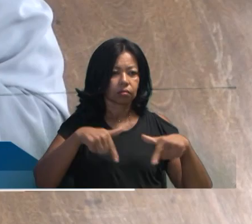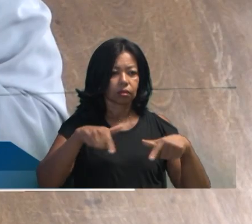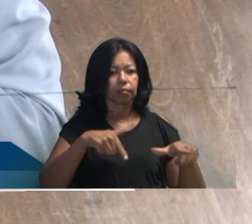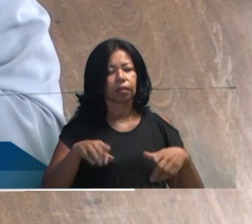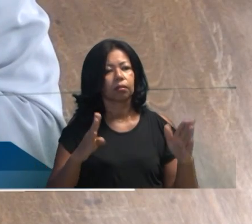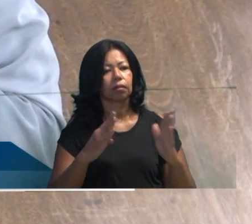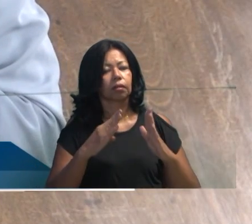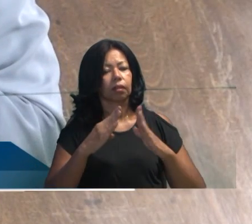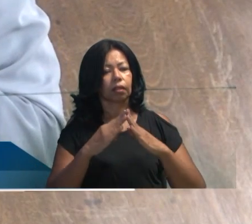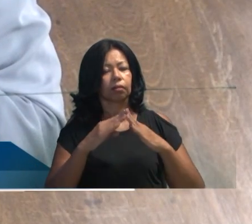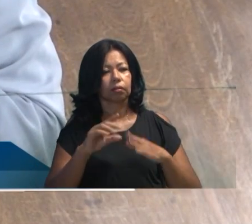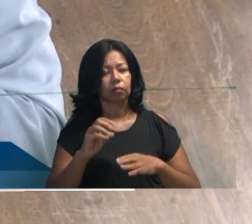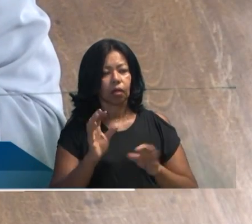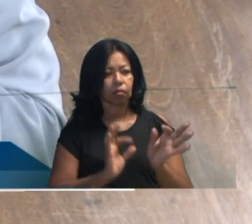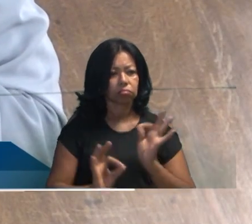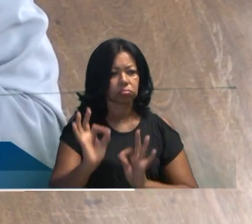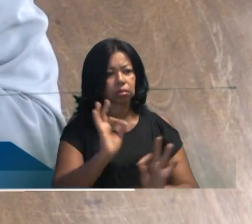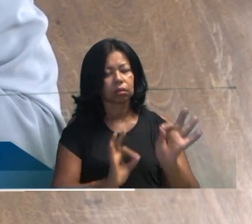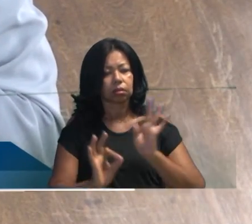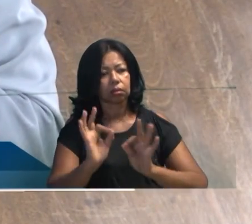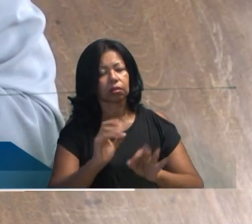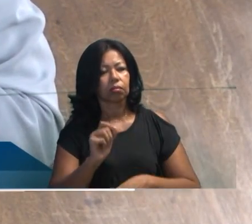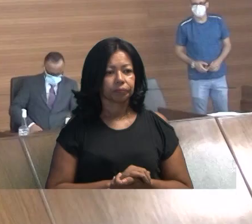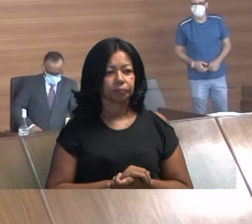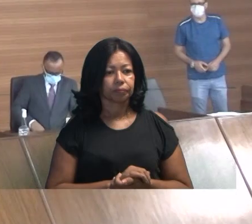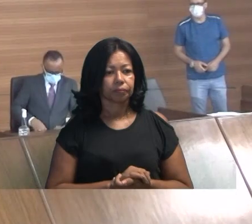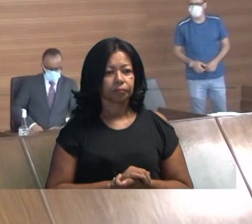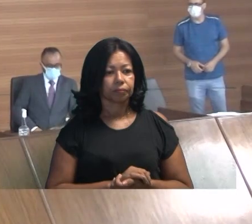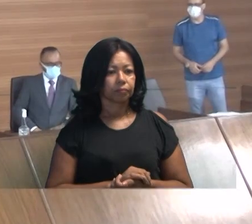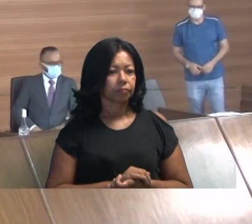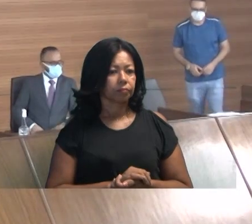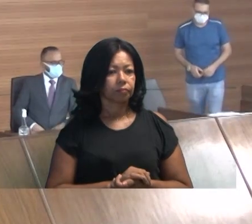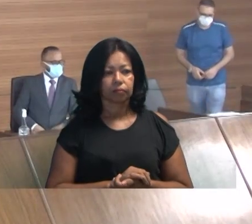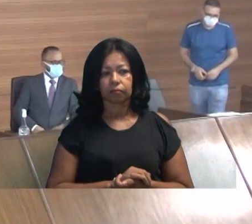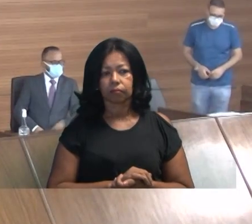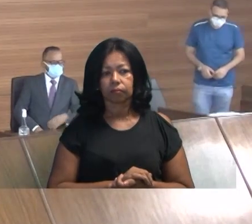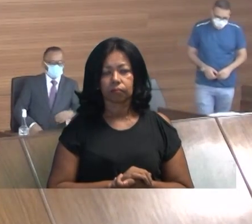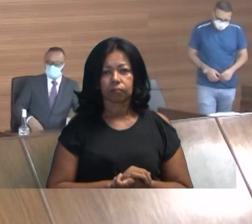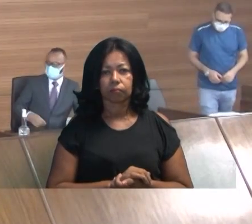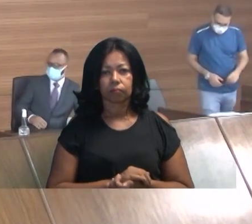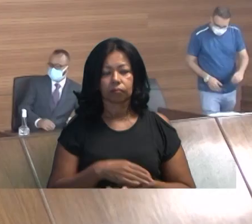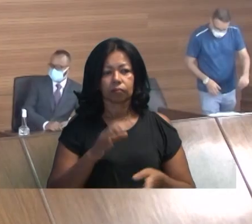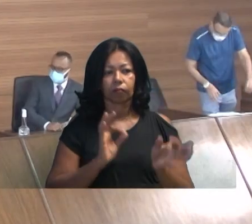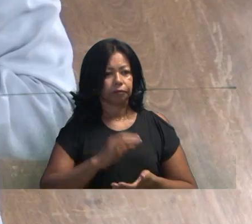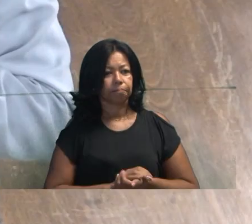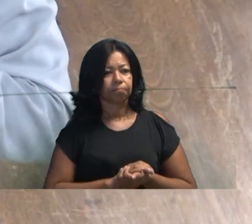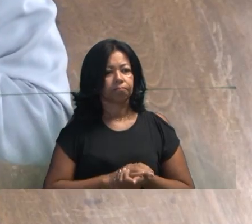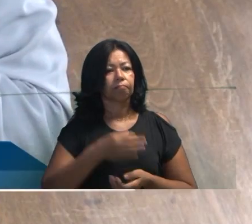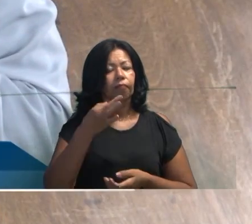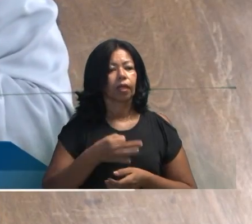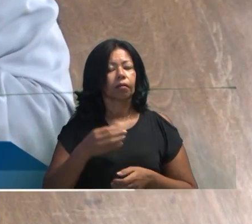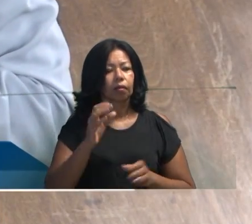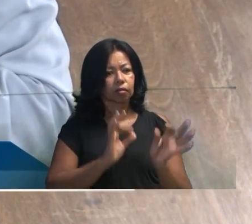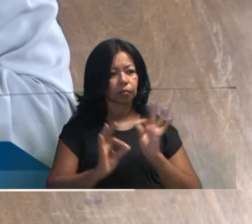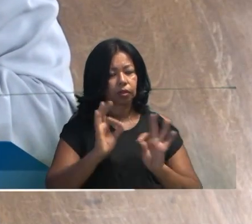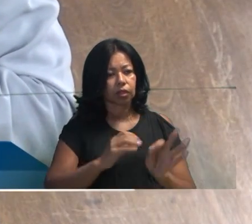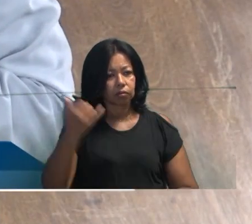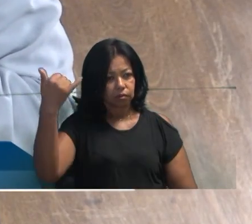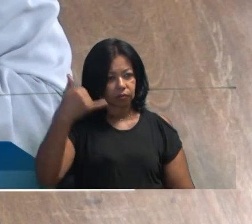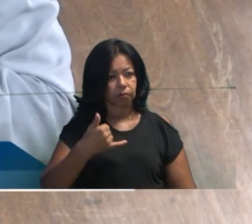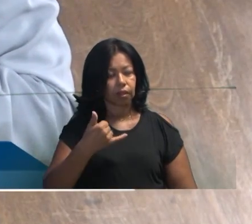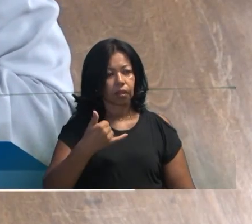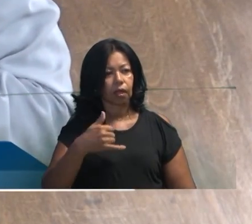casa Então nada mais é do que a organização que a partir de Fevereiro vai começar dentro da através dos projetos o prefeito manda para cá